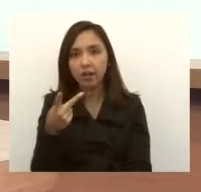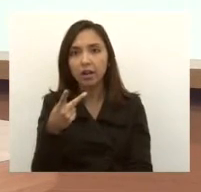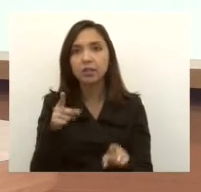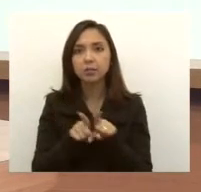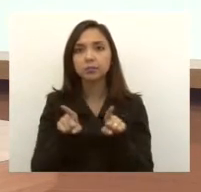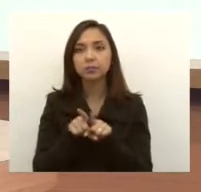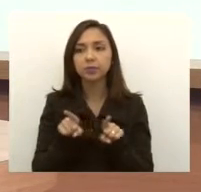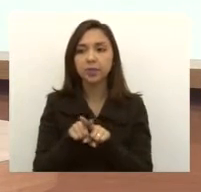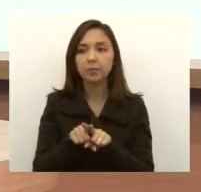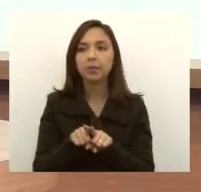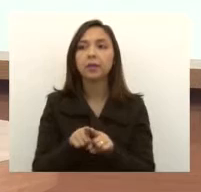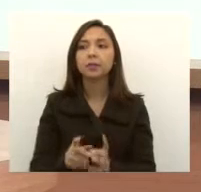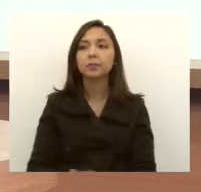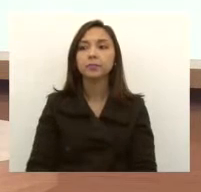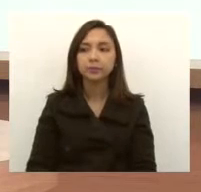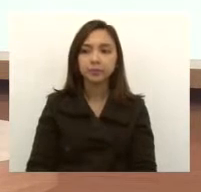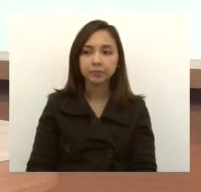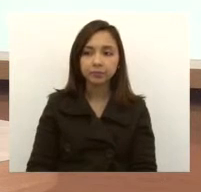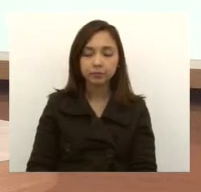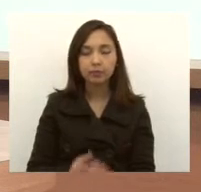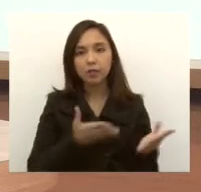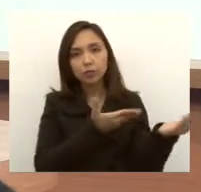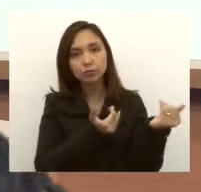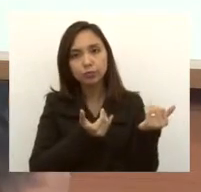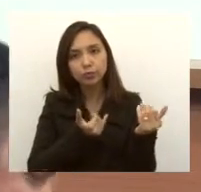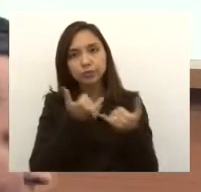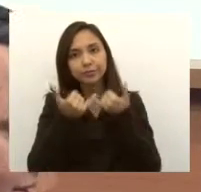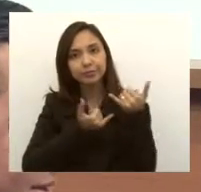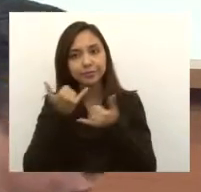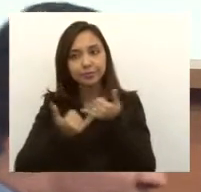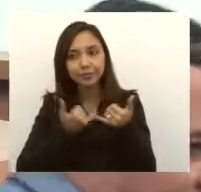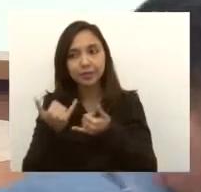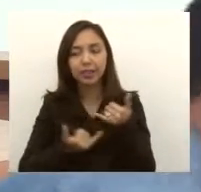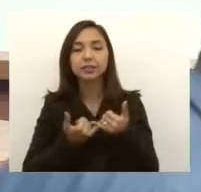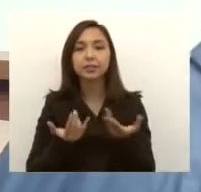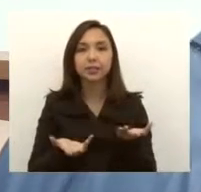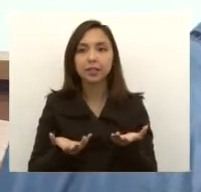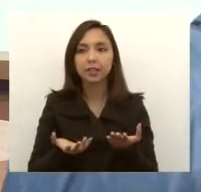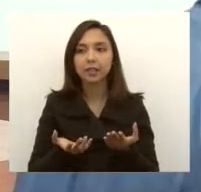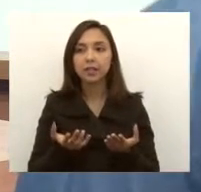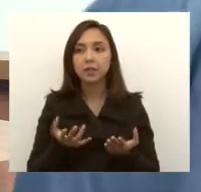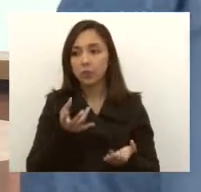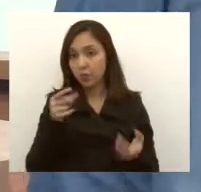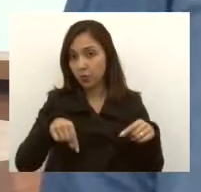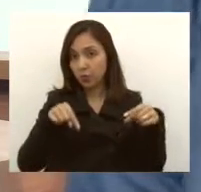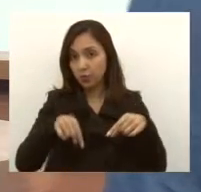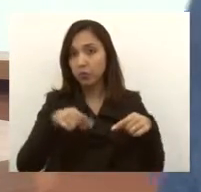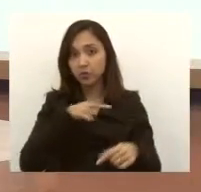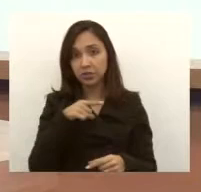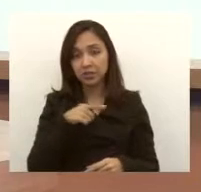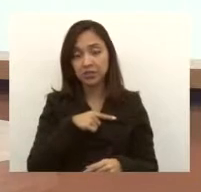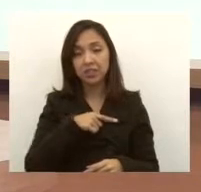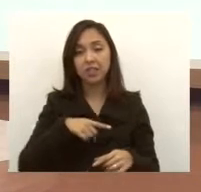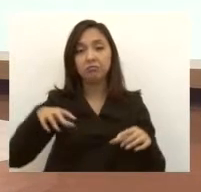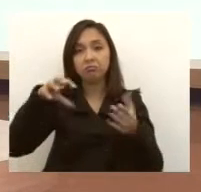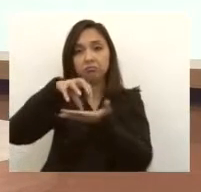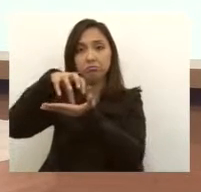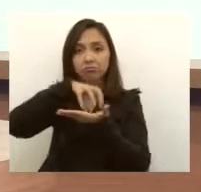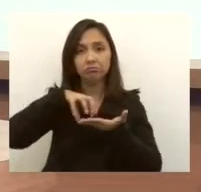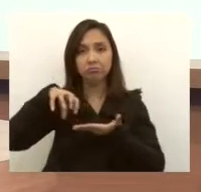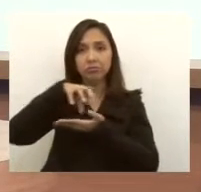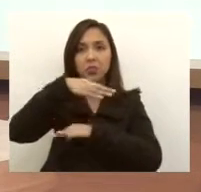em lazer para a juventude, porque hoje, quando nós temos esses bailes no meio das ruas,